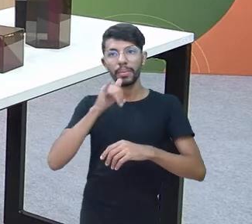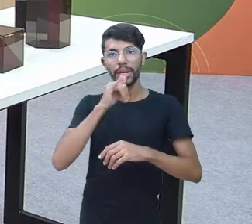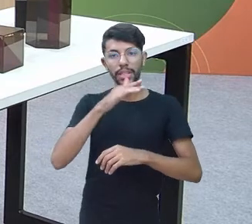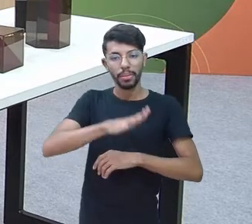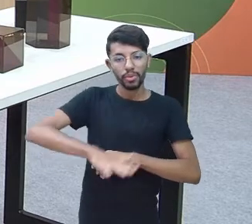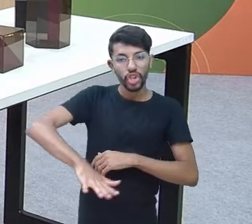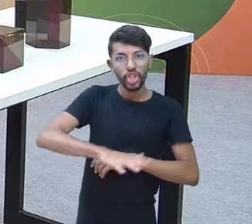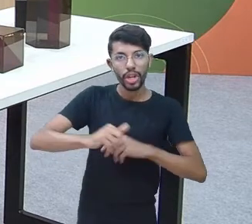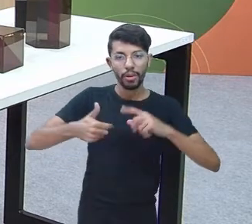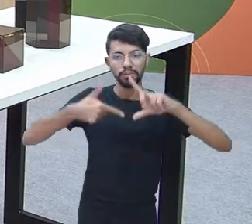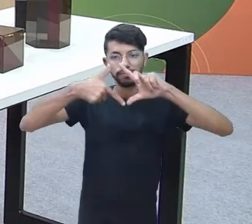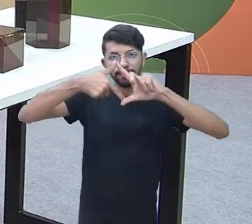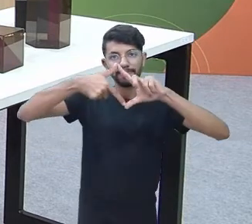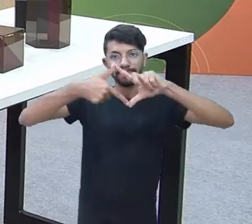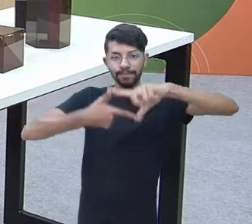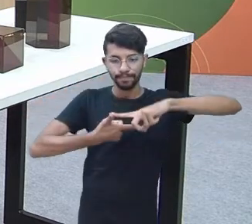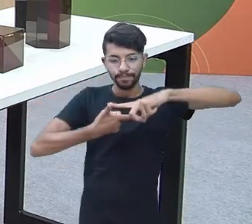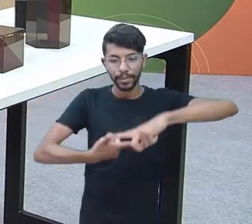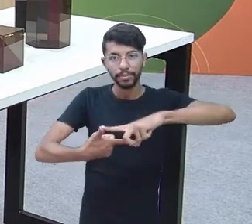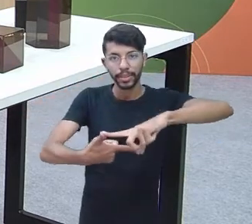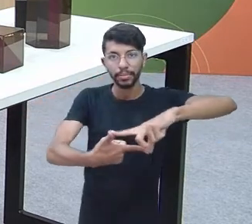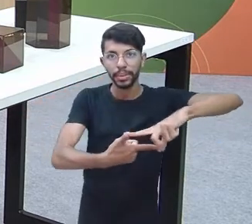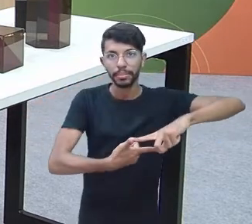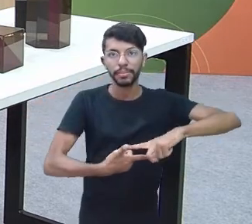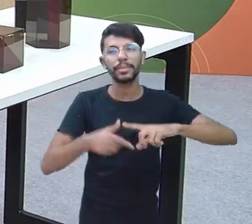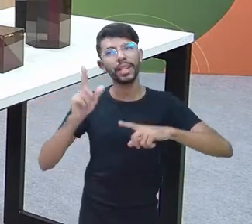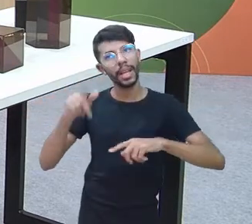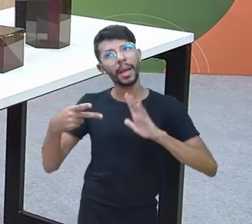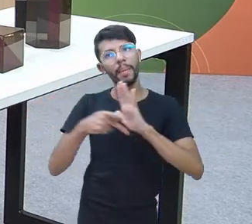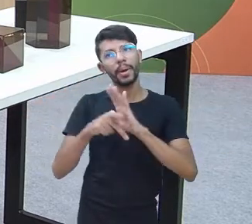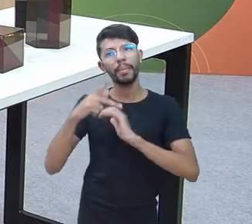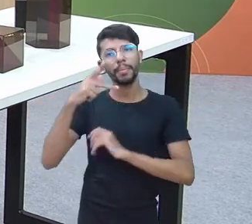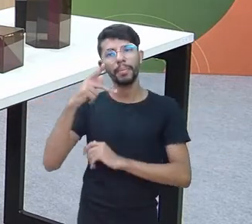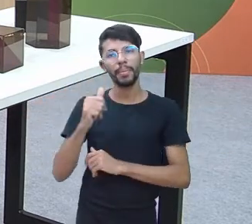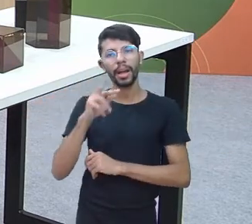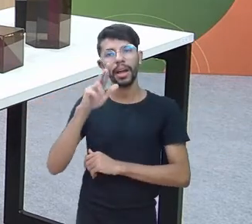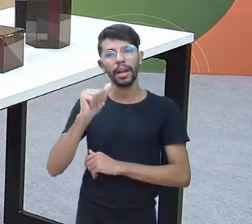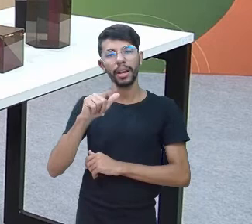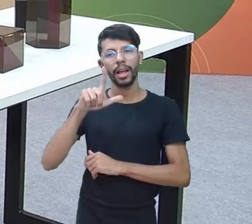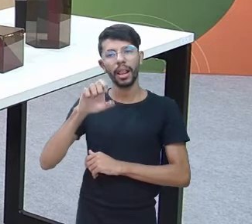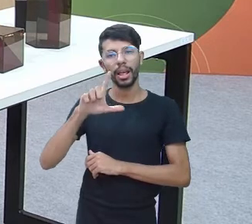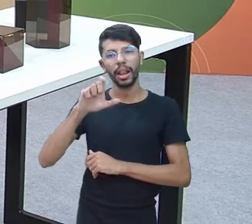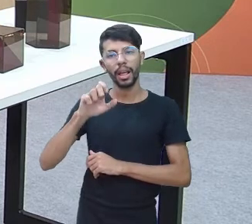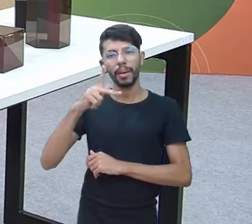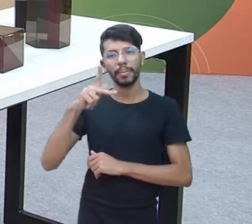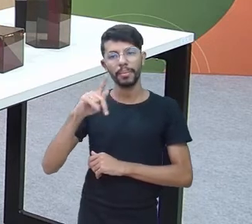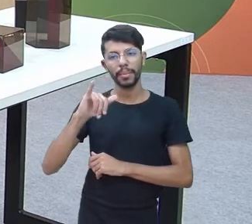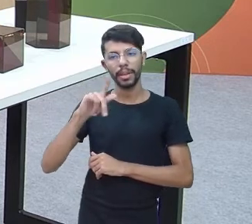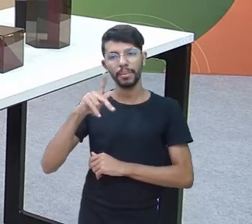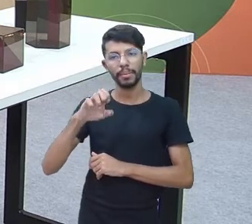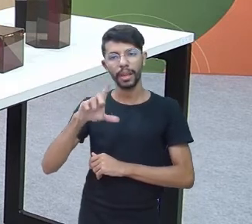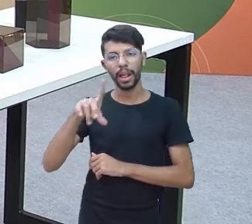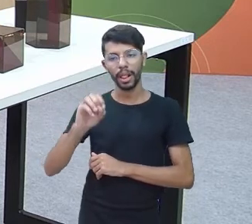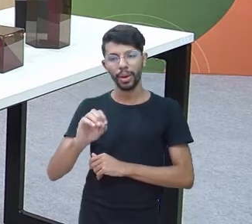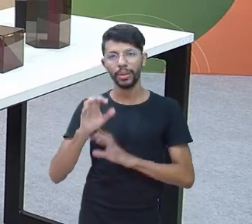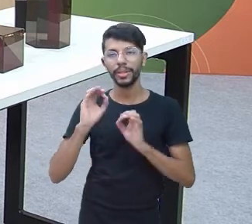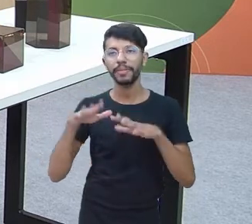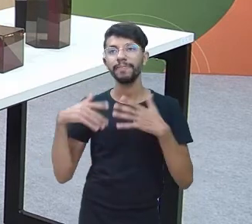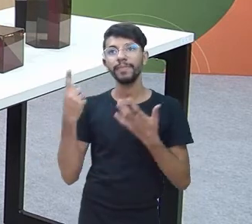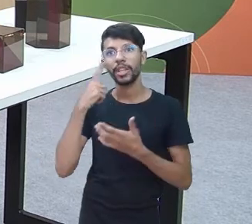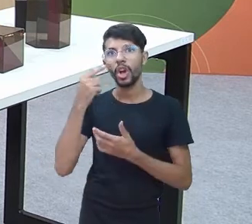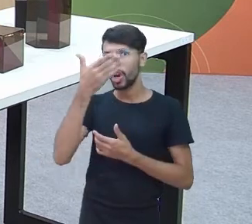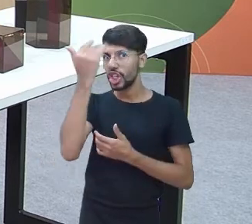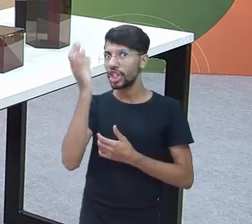formatos daquelas pedras são em paralelepípedos, tá bom? Então, não esquece que essas duas situações,